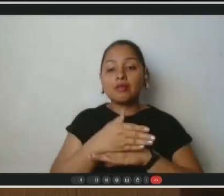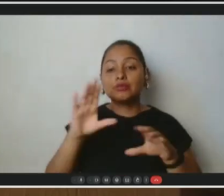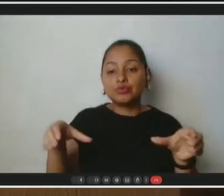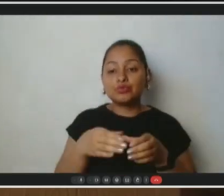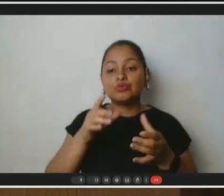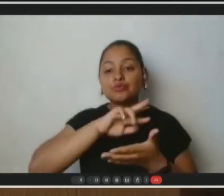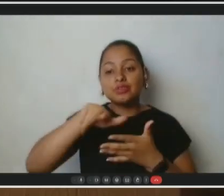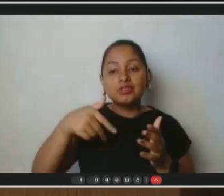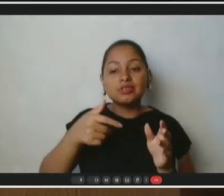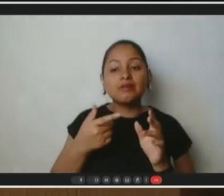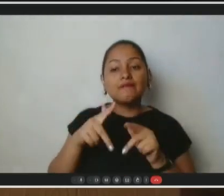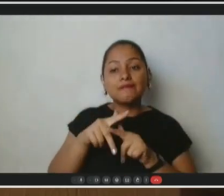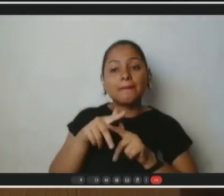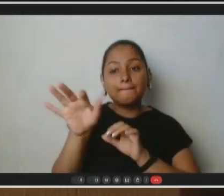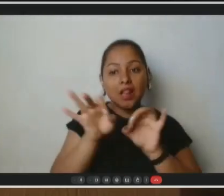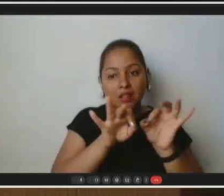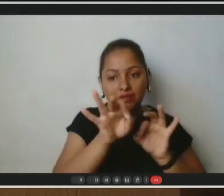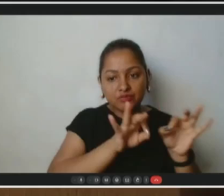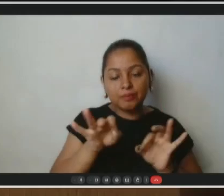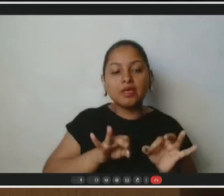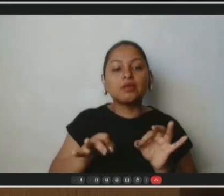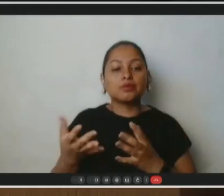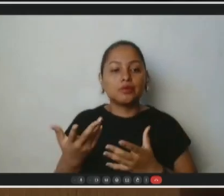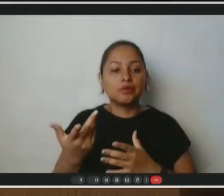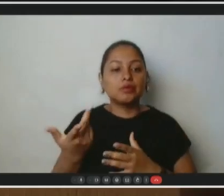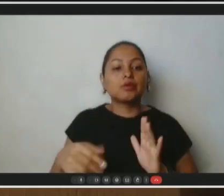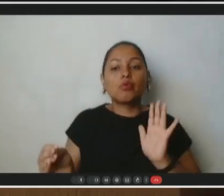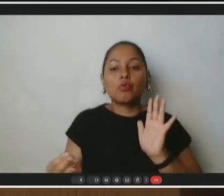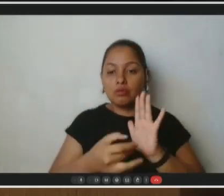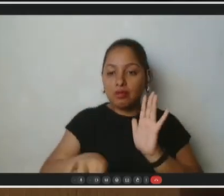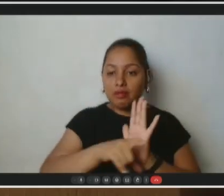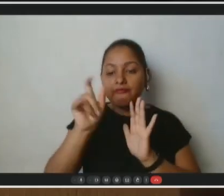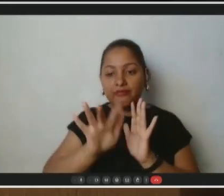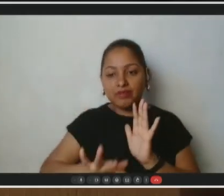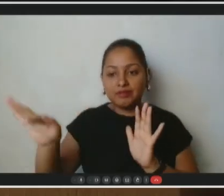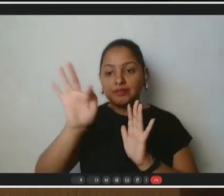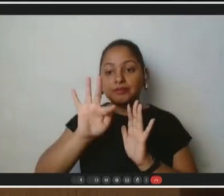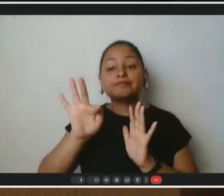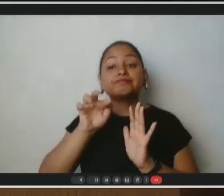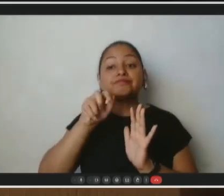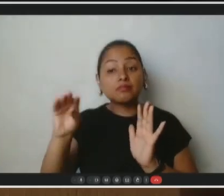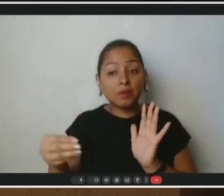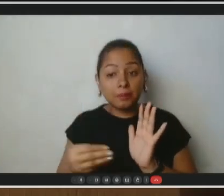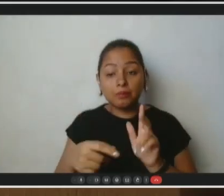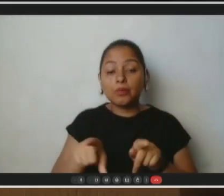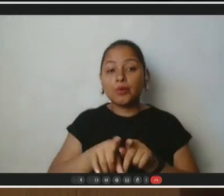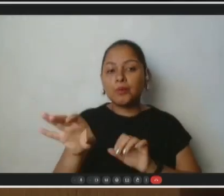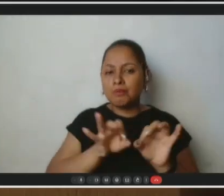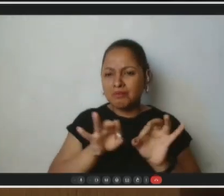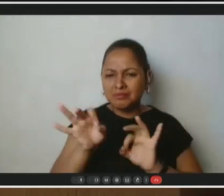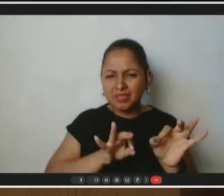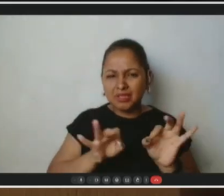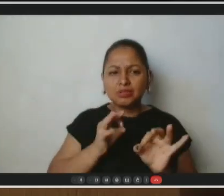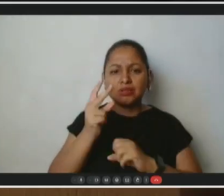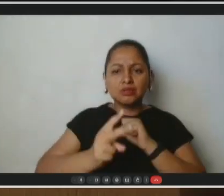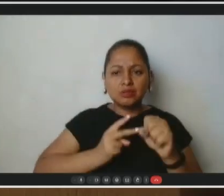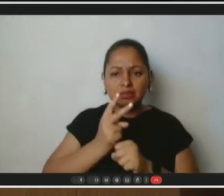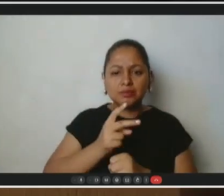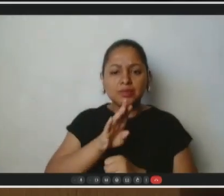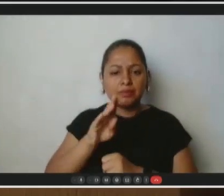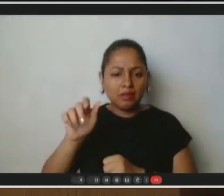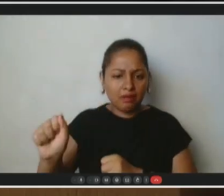de planejamento previstos na Constituição Federal, que inclui também o Plano Plurianual, o PPA, e a